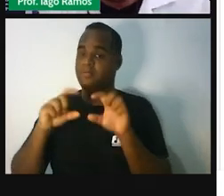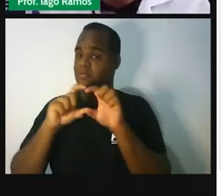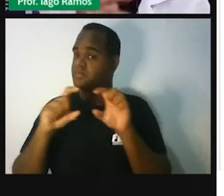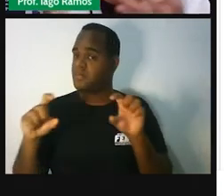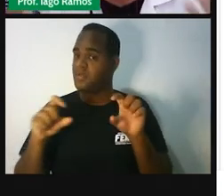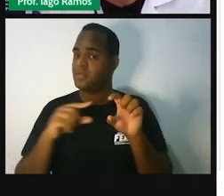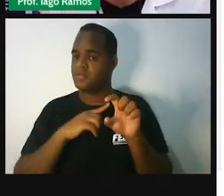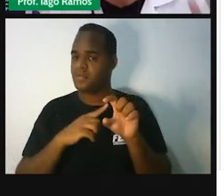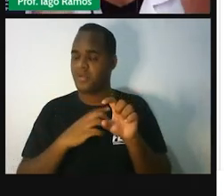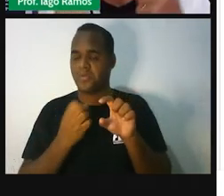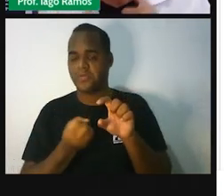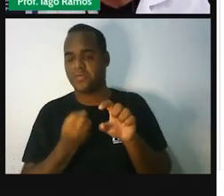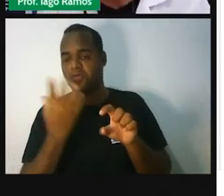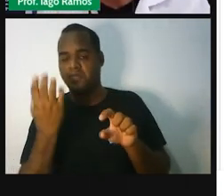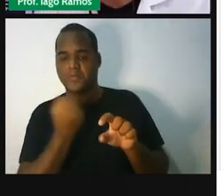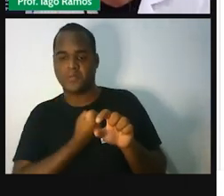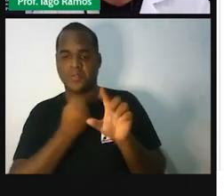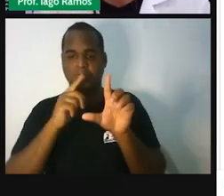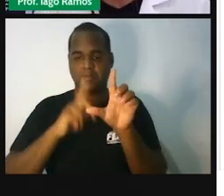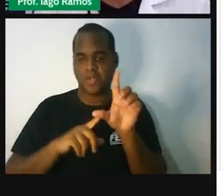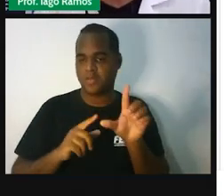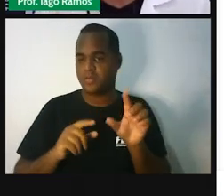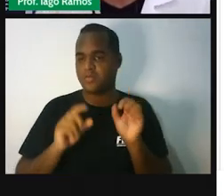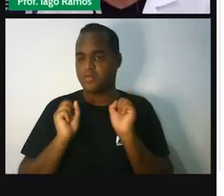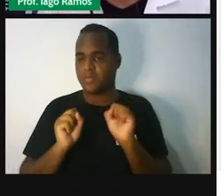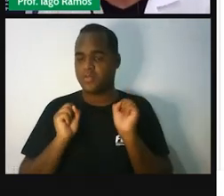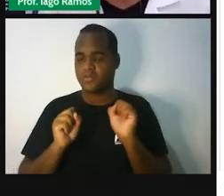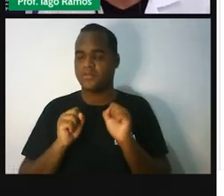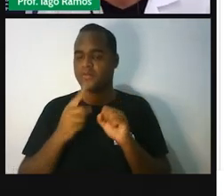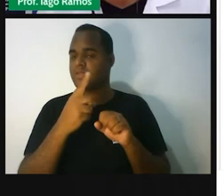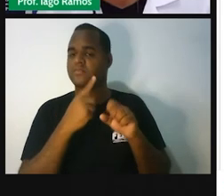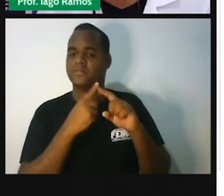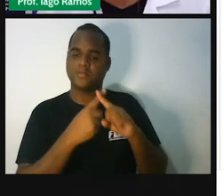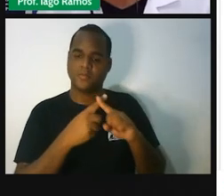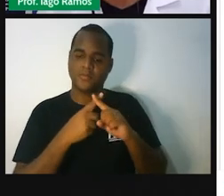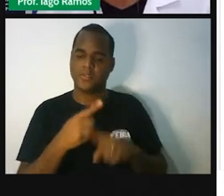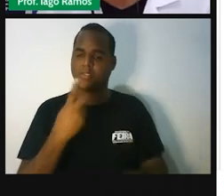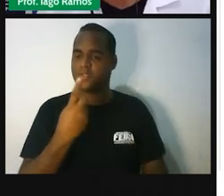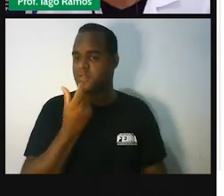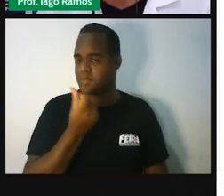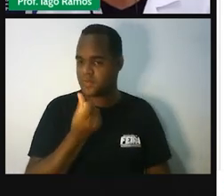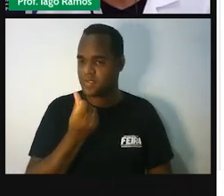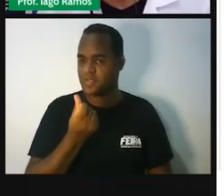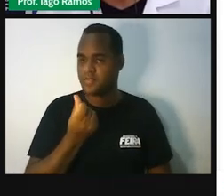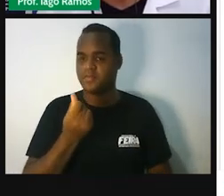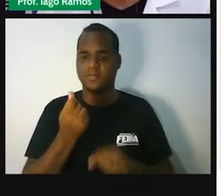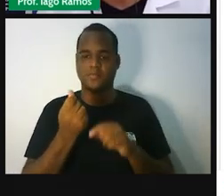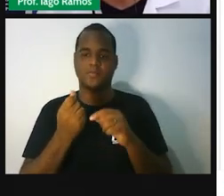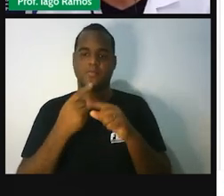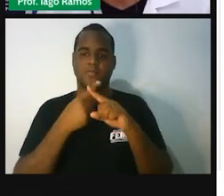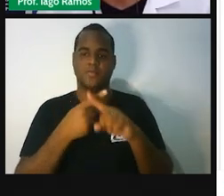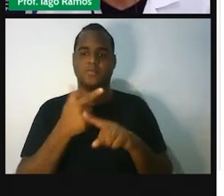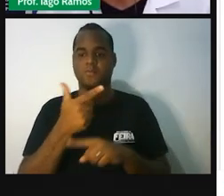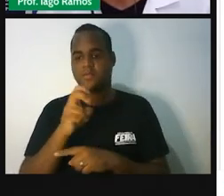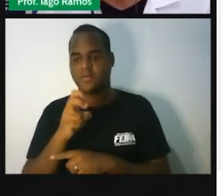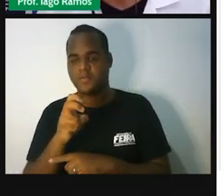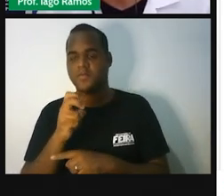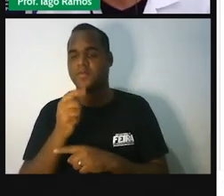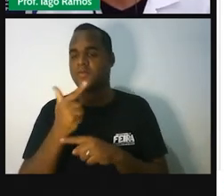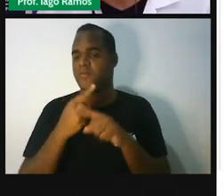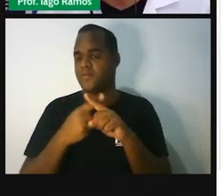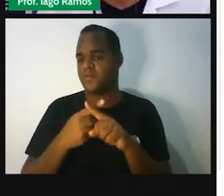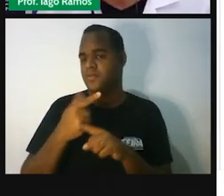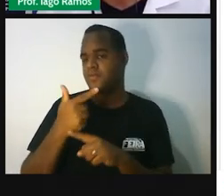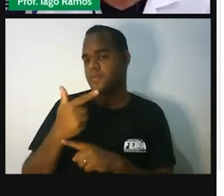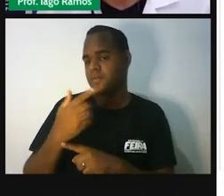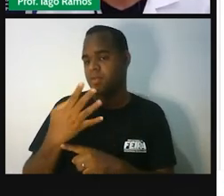placa números e letras, é só você multiplicar 26 por 25, por 24, por